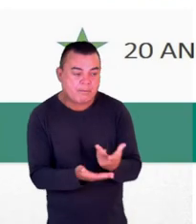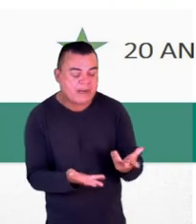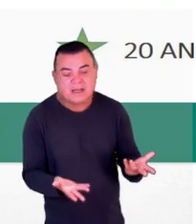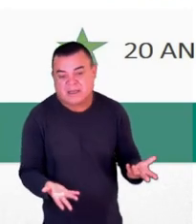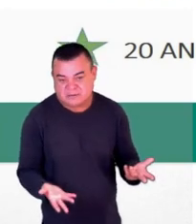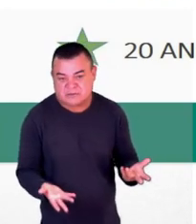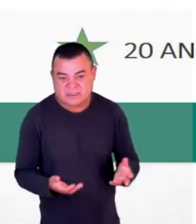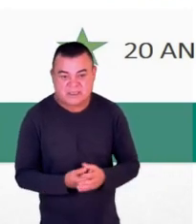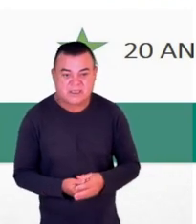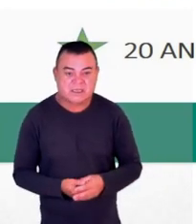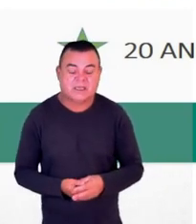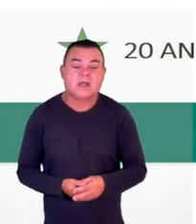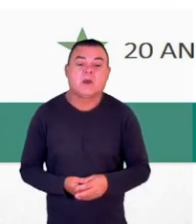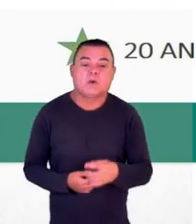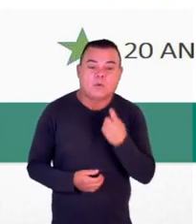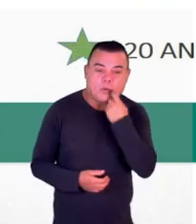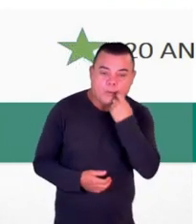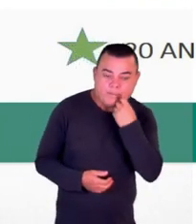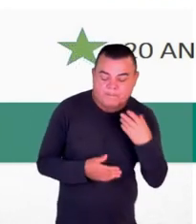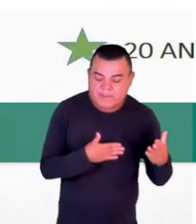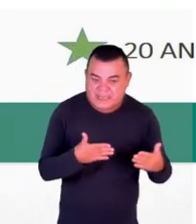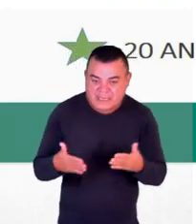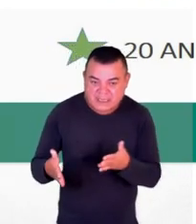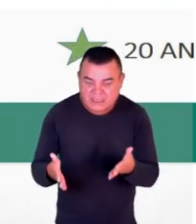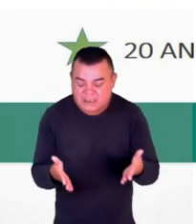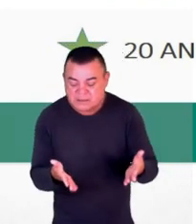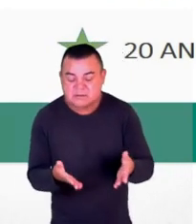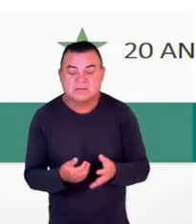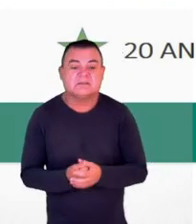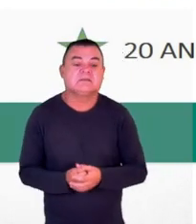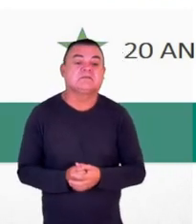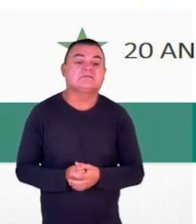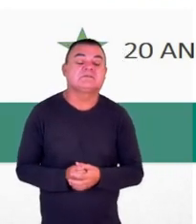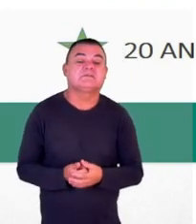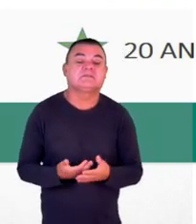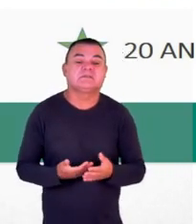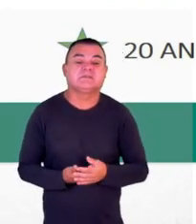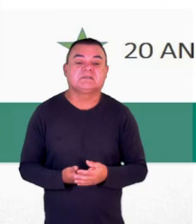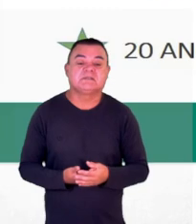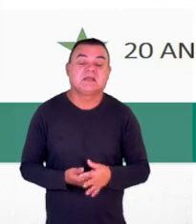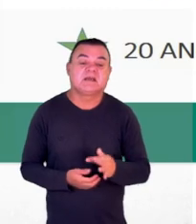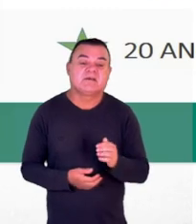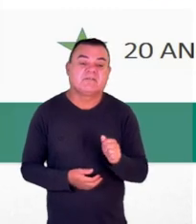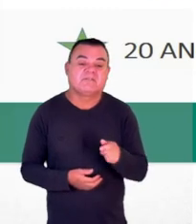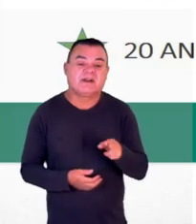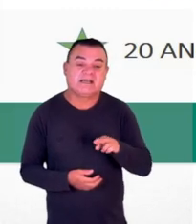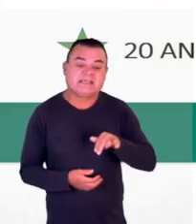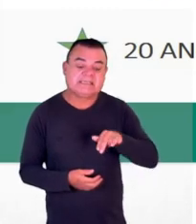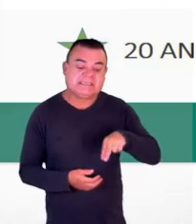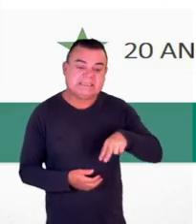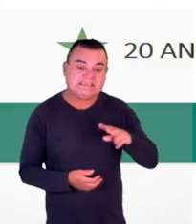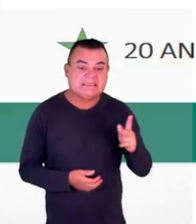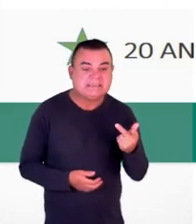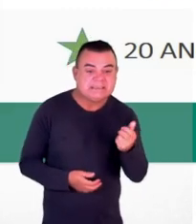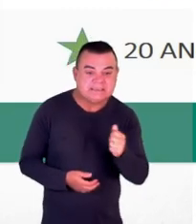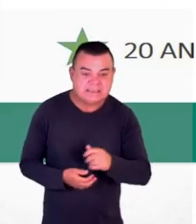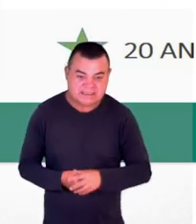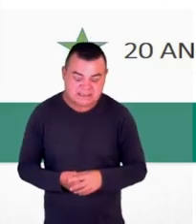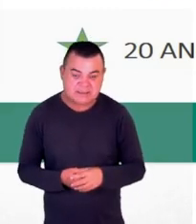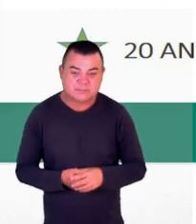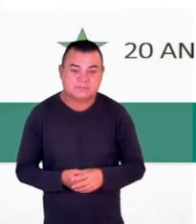um um peixe moqueado Um pescado fresco eh a farinha produzida lá a poupa de